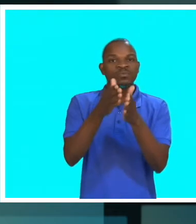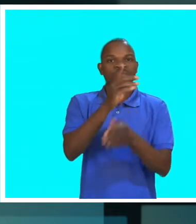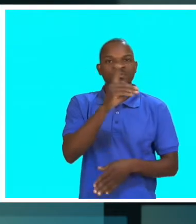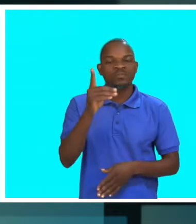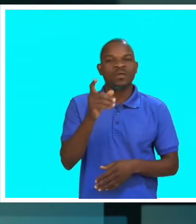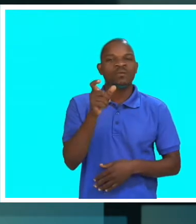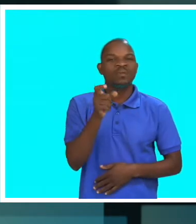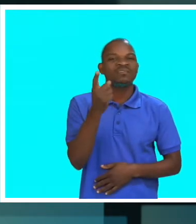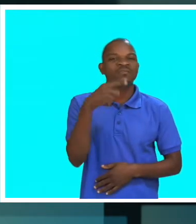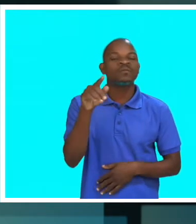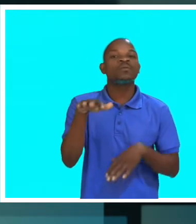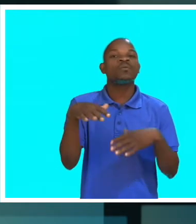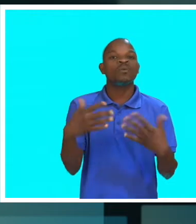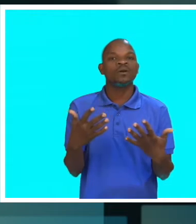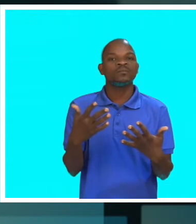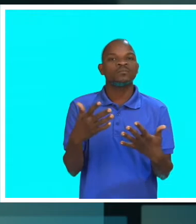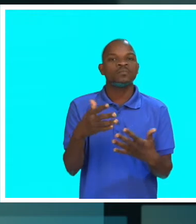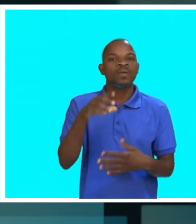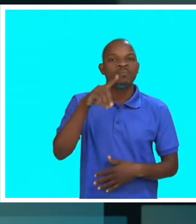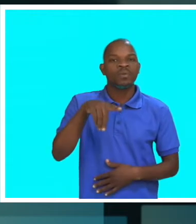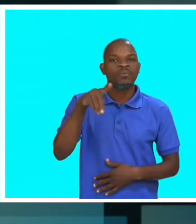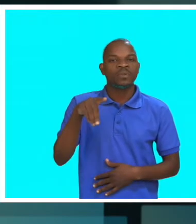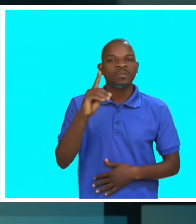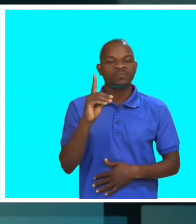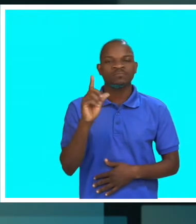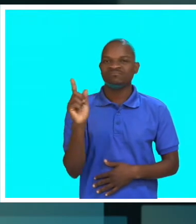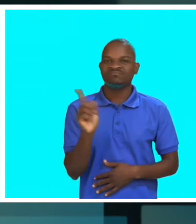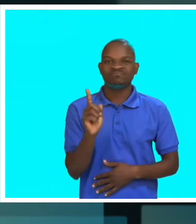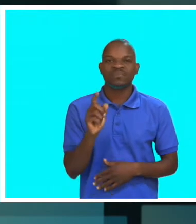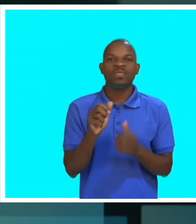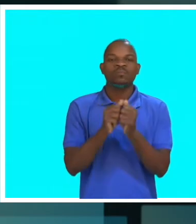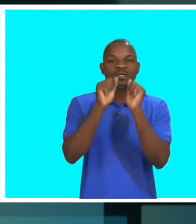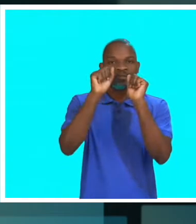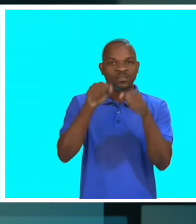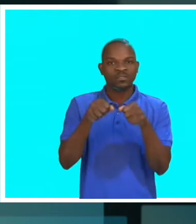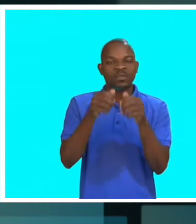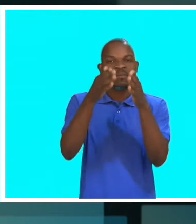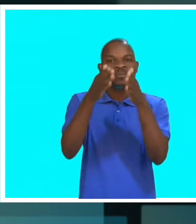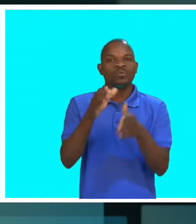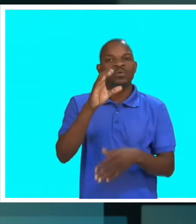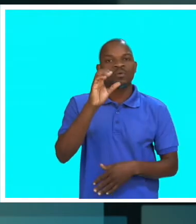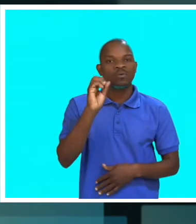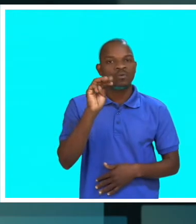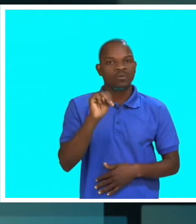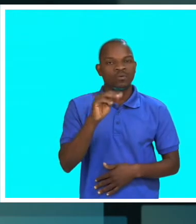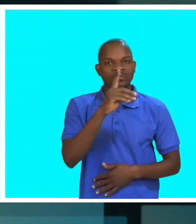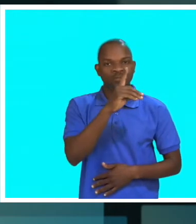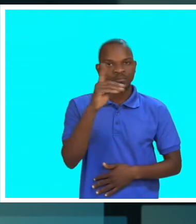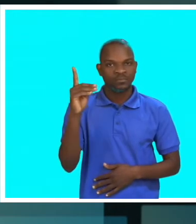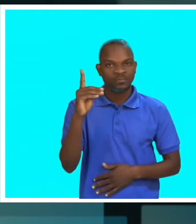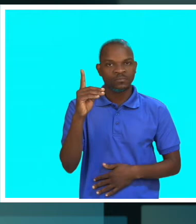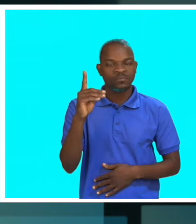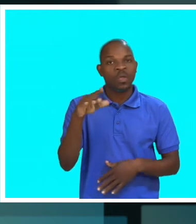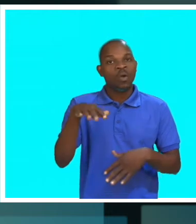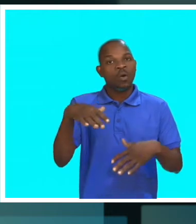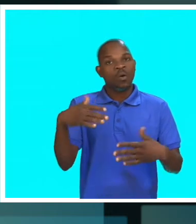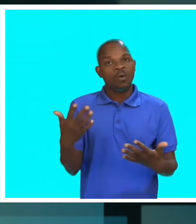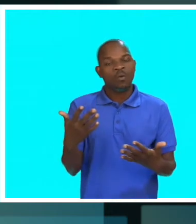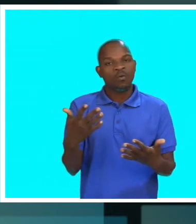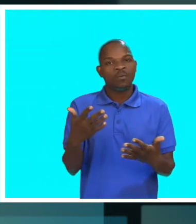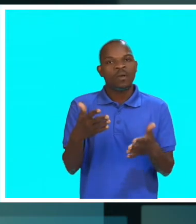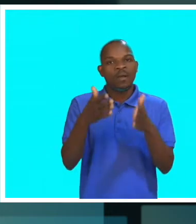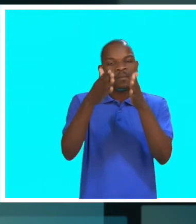Deficiência, que o termo, de facto, não é portador, mas sim a pessoa com deficiência. Ou